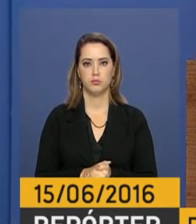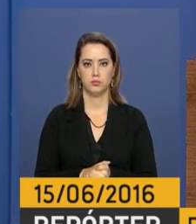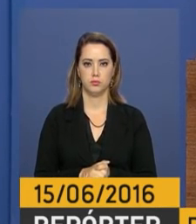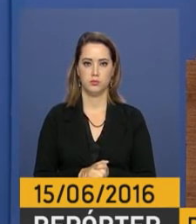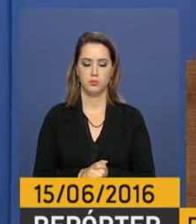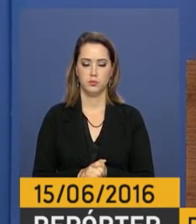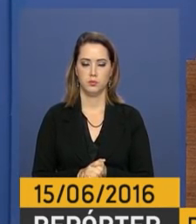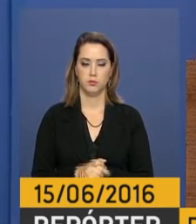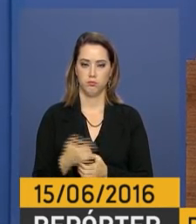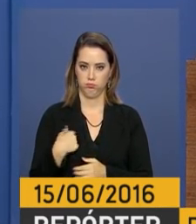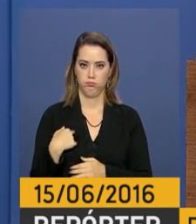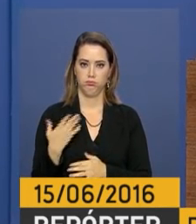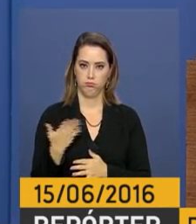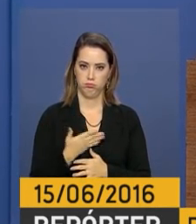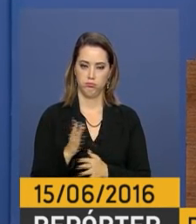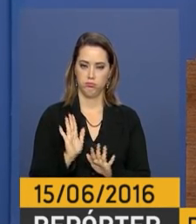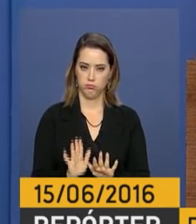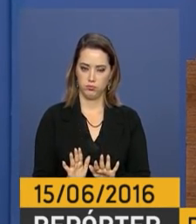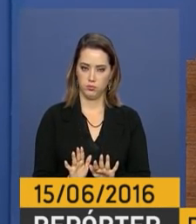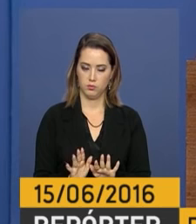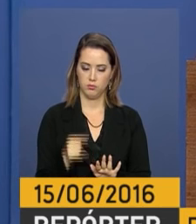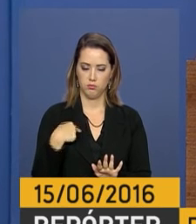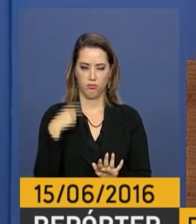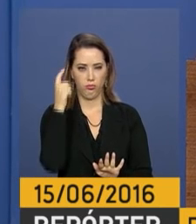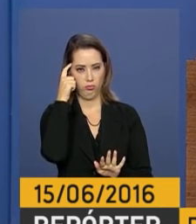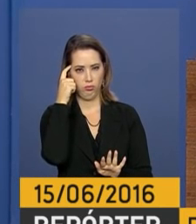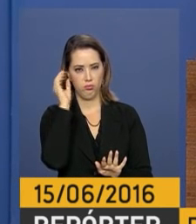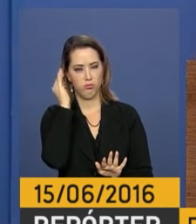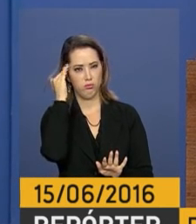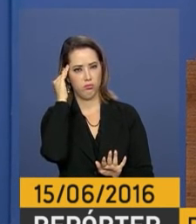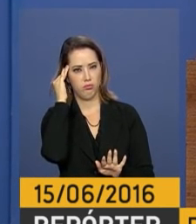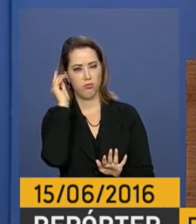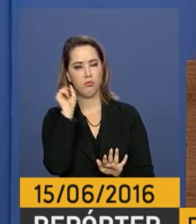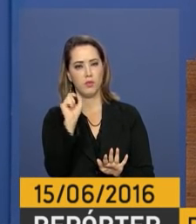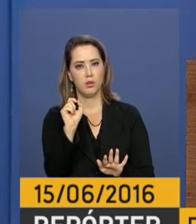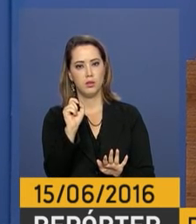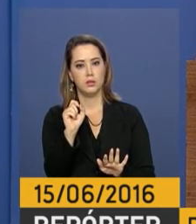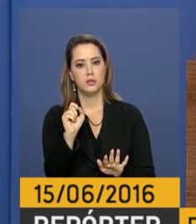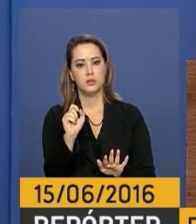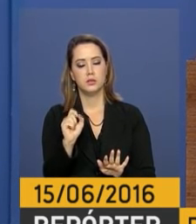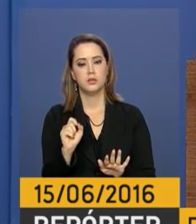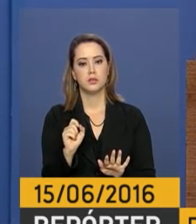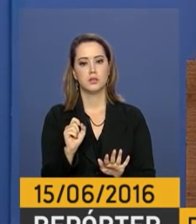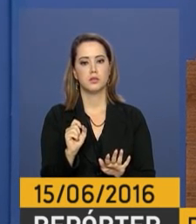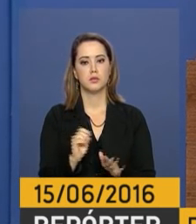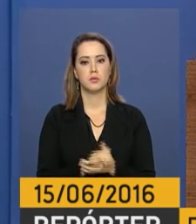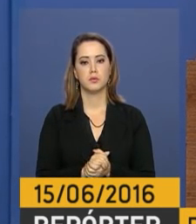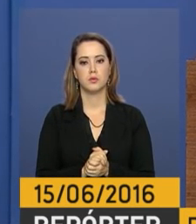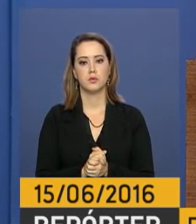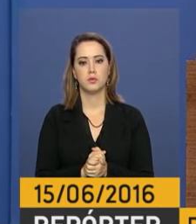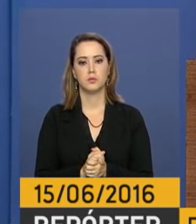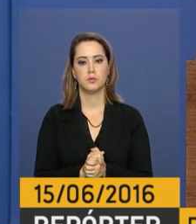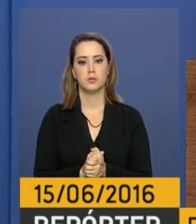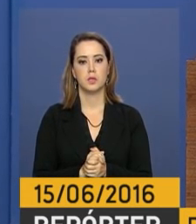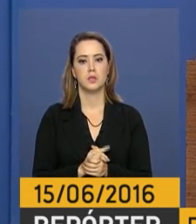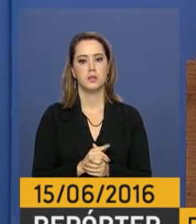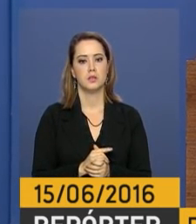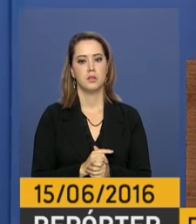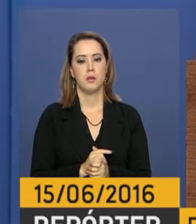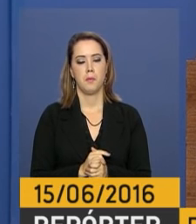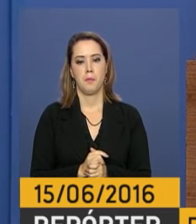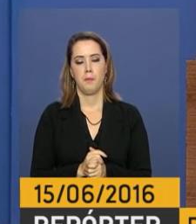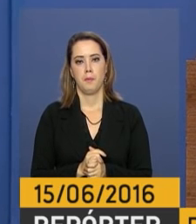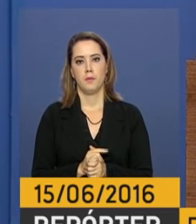vamos por parte. Deixa eu entender bem a sua pergunta, porque o o às vezes o o